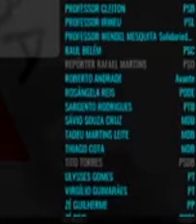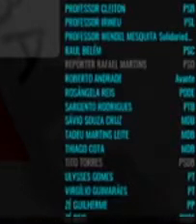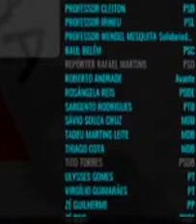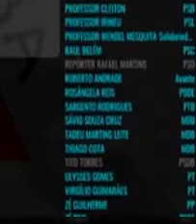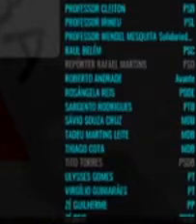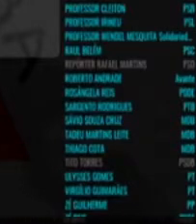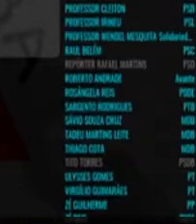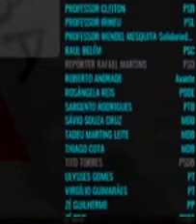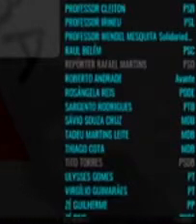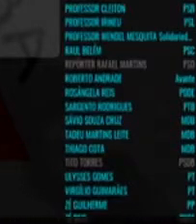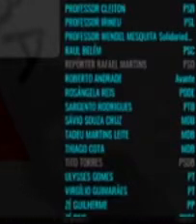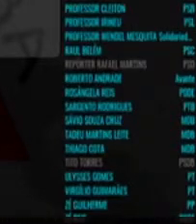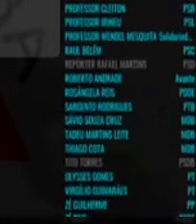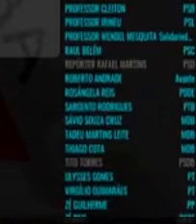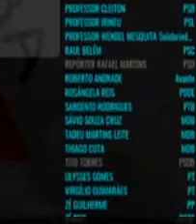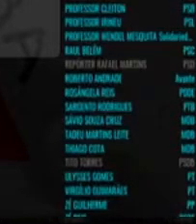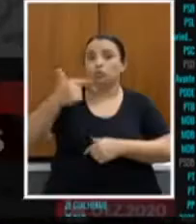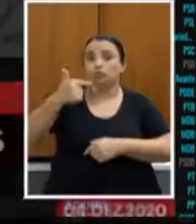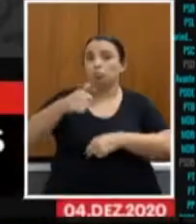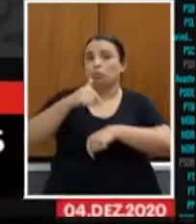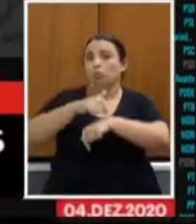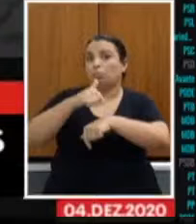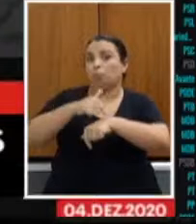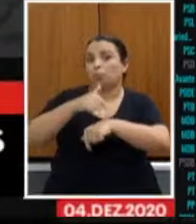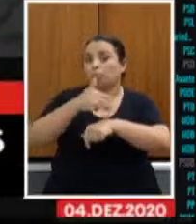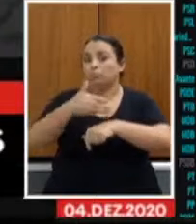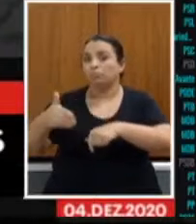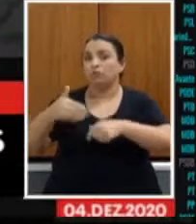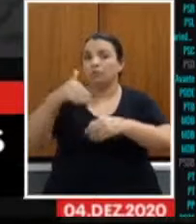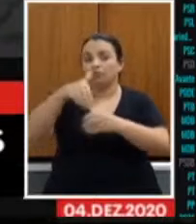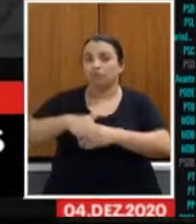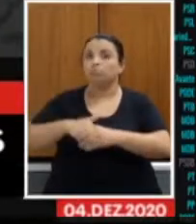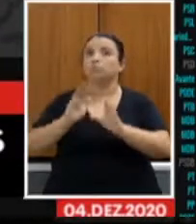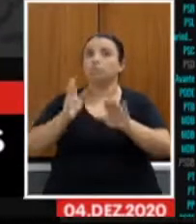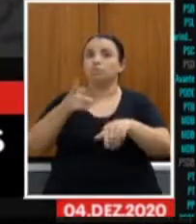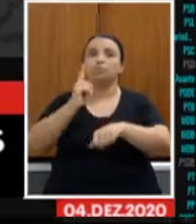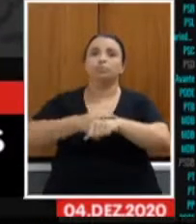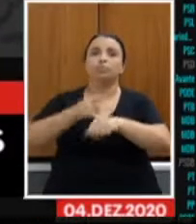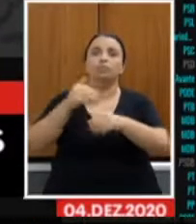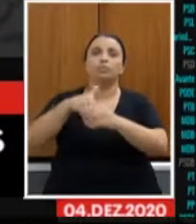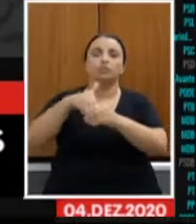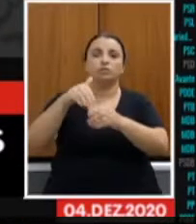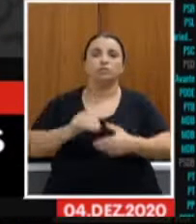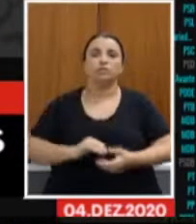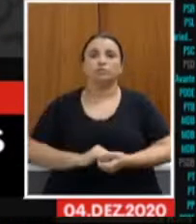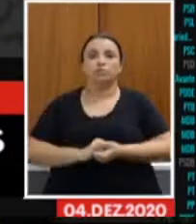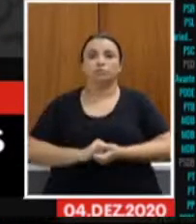A presidência vai proceder à segunda chamada de votação. Em votação.